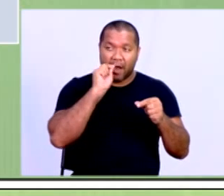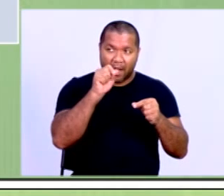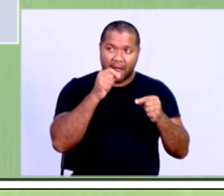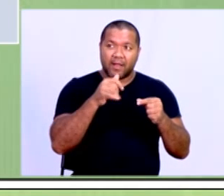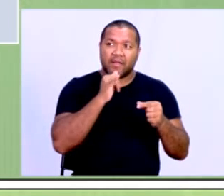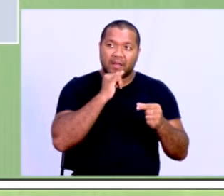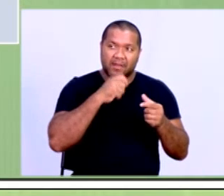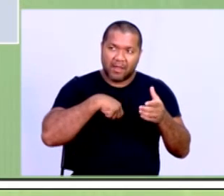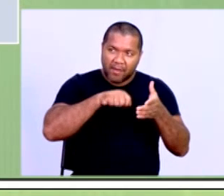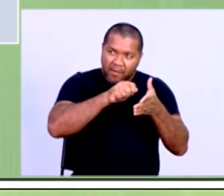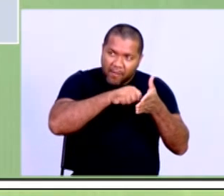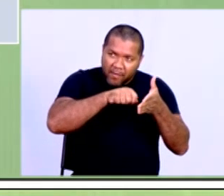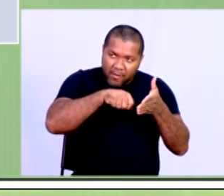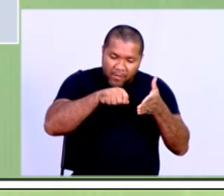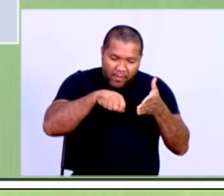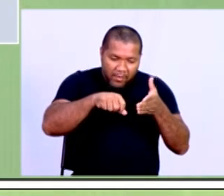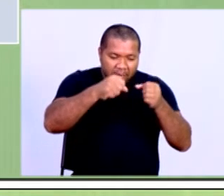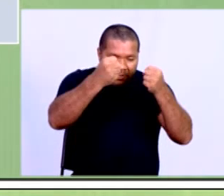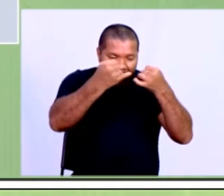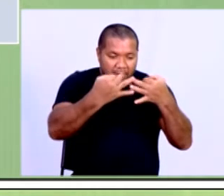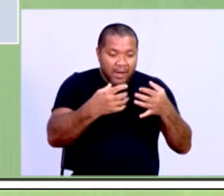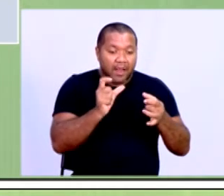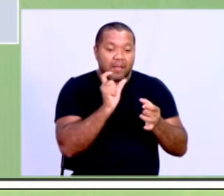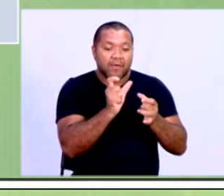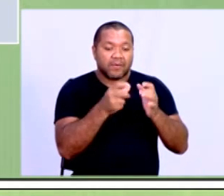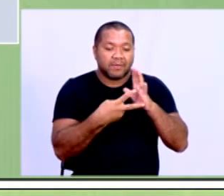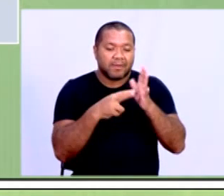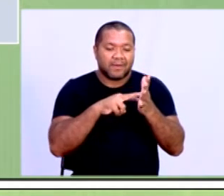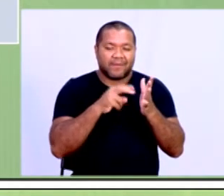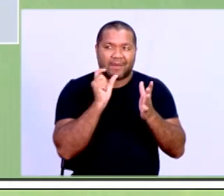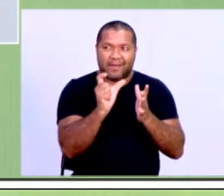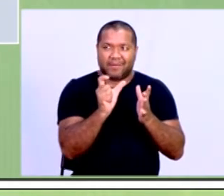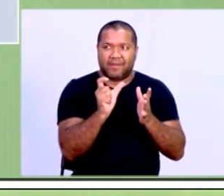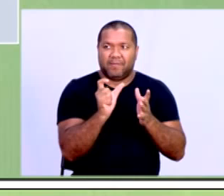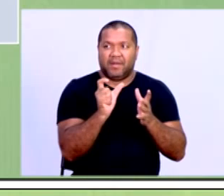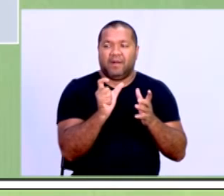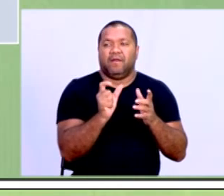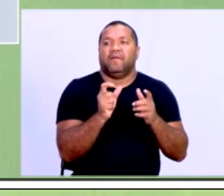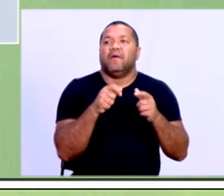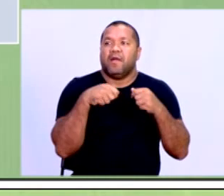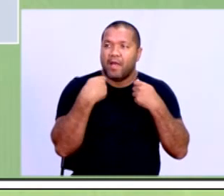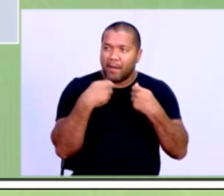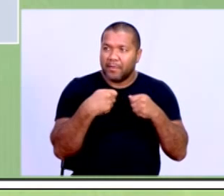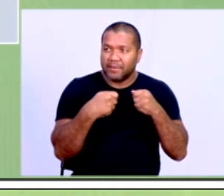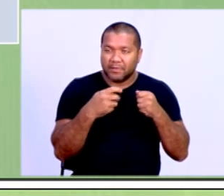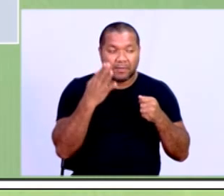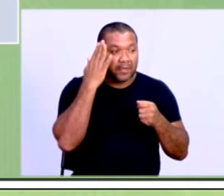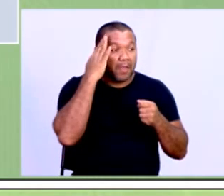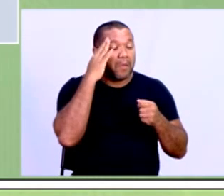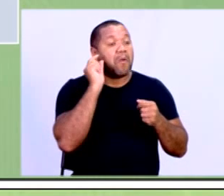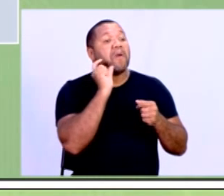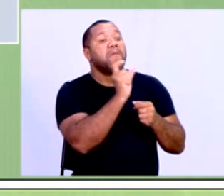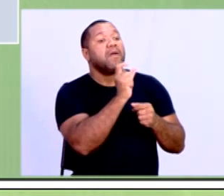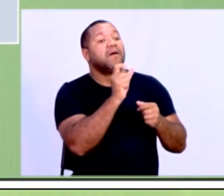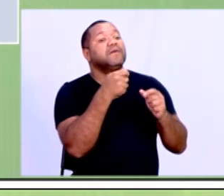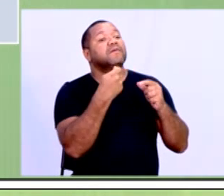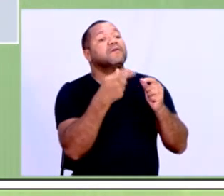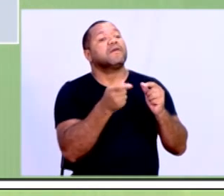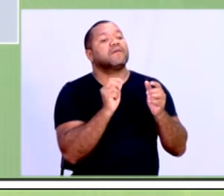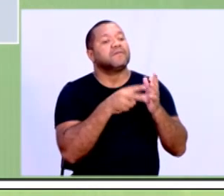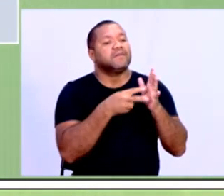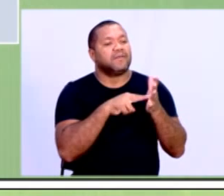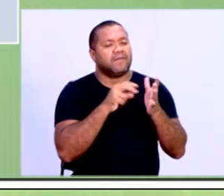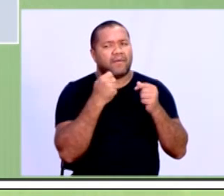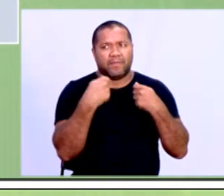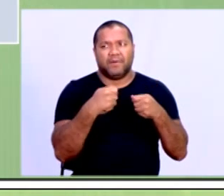devo ter um dicionário de dados. Eu tenho que ter um dicionário de dados na documentação correta do